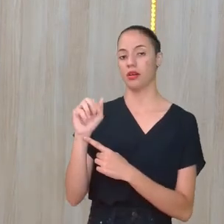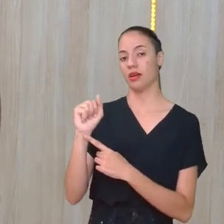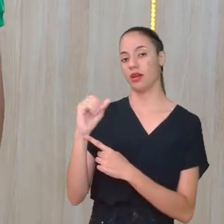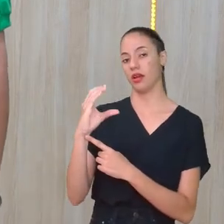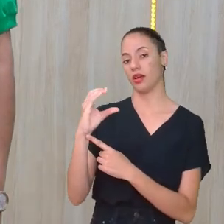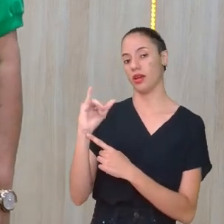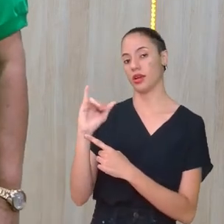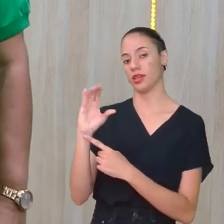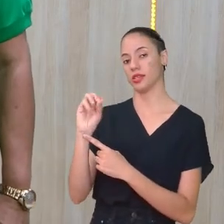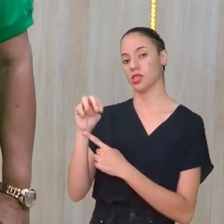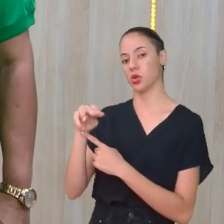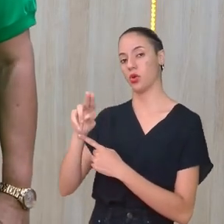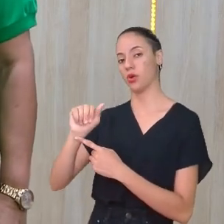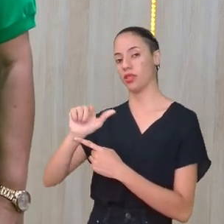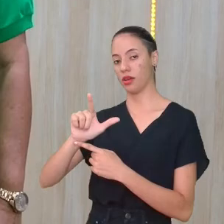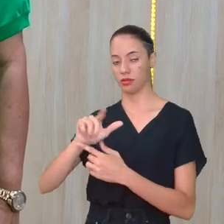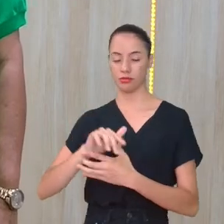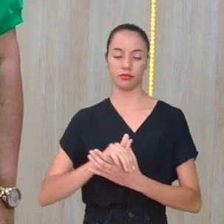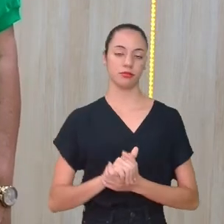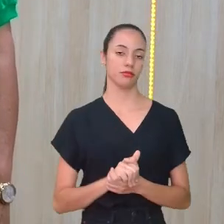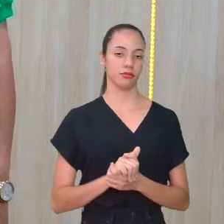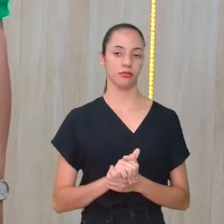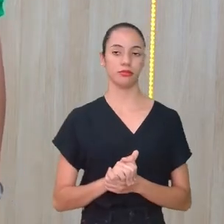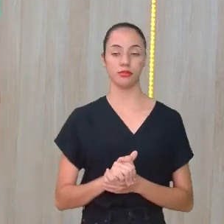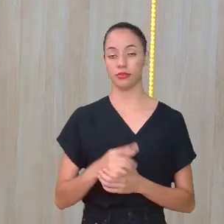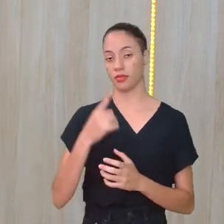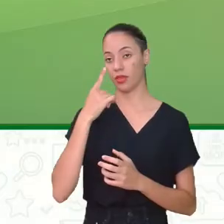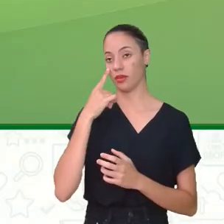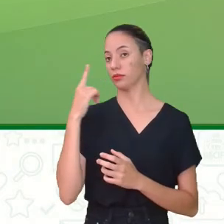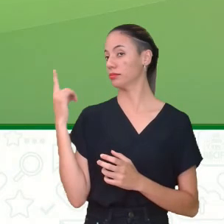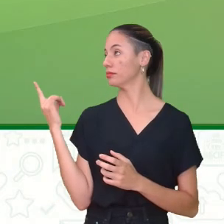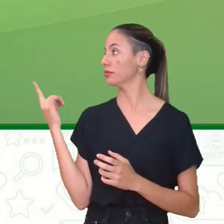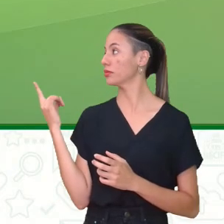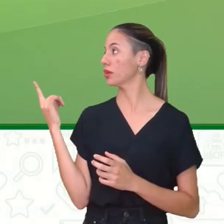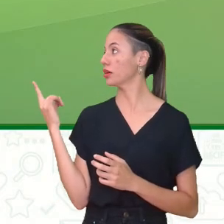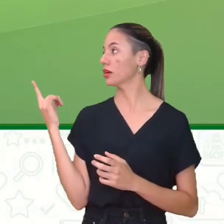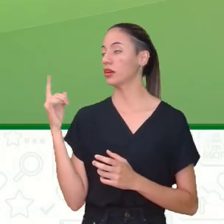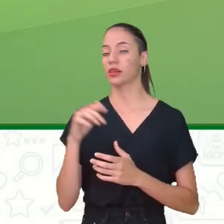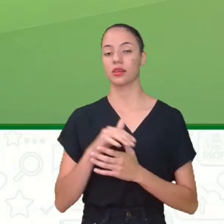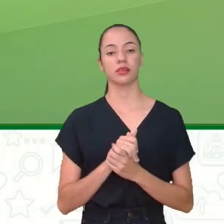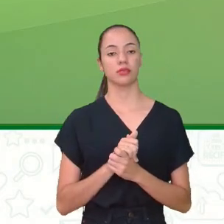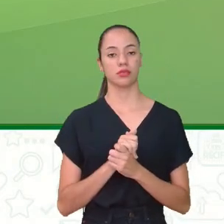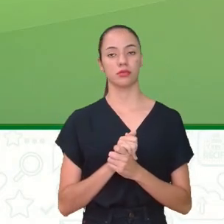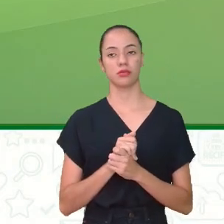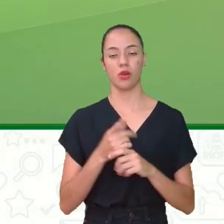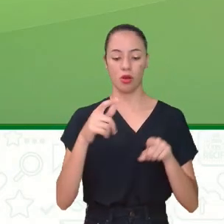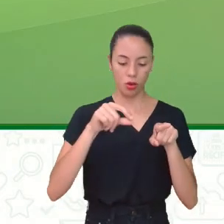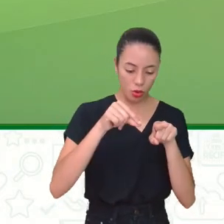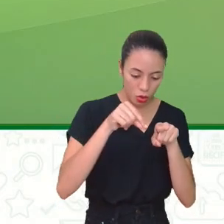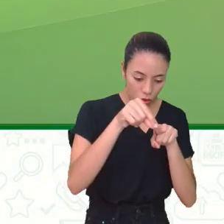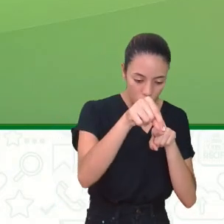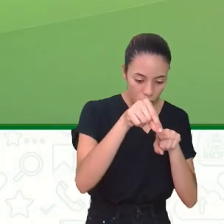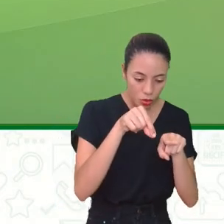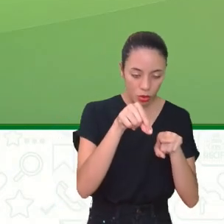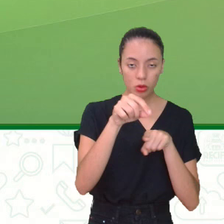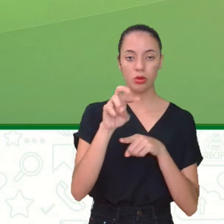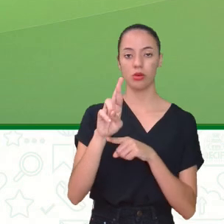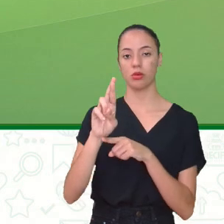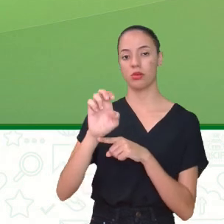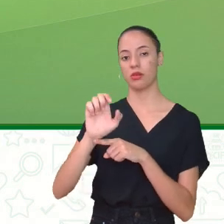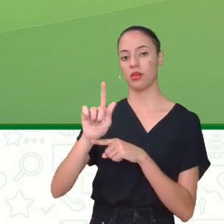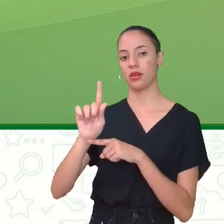lá. Olha só o que eu fiz. Então, eu tenho aí uma régua, né? Onde você